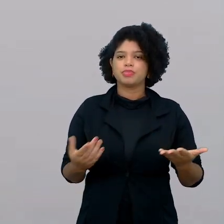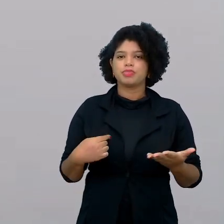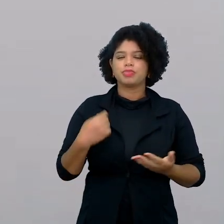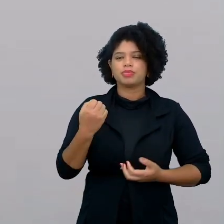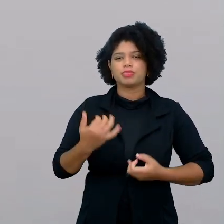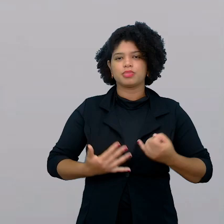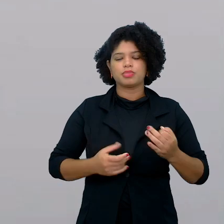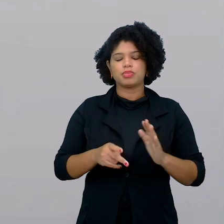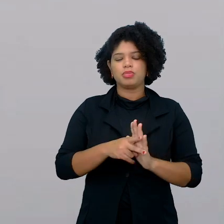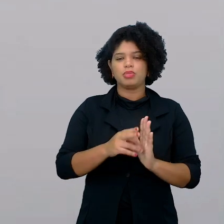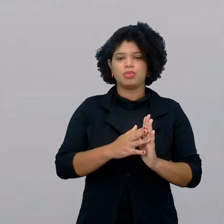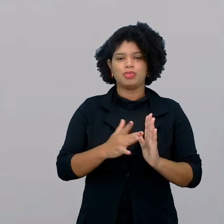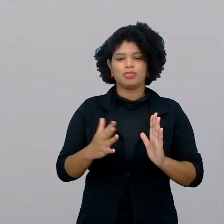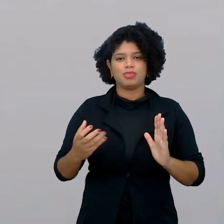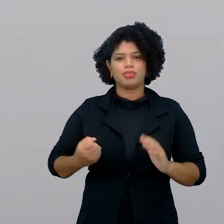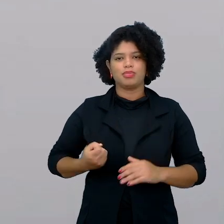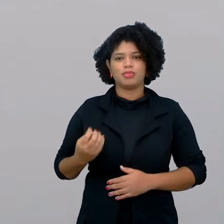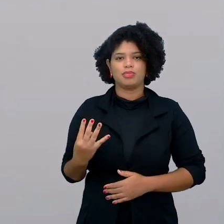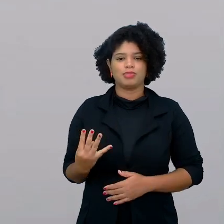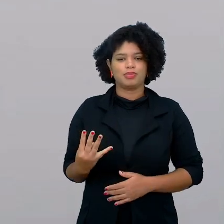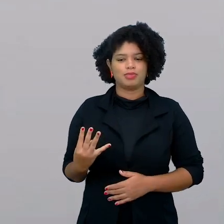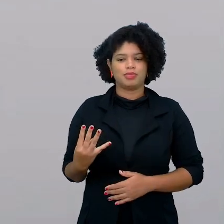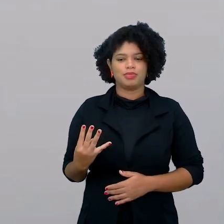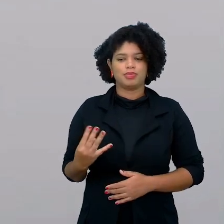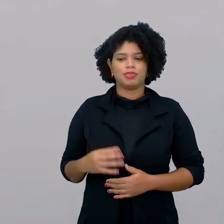da sequência 4.